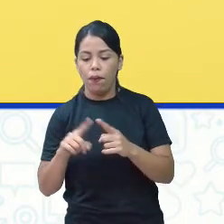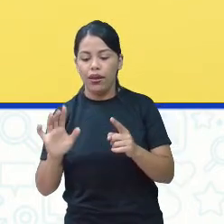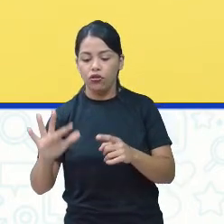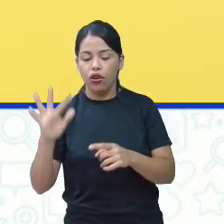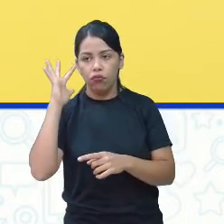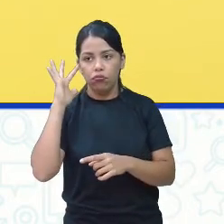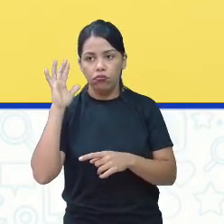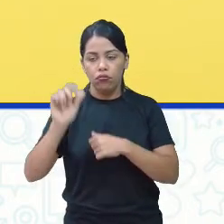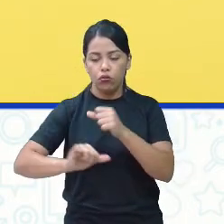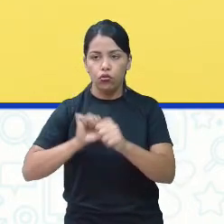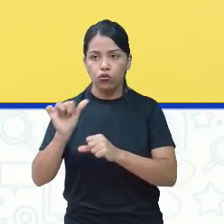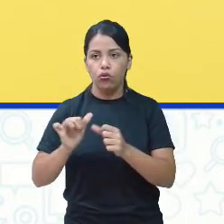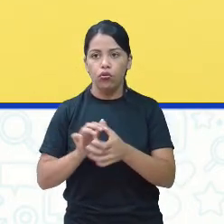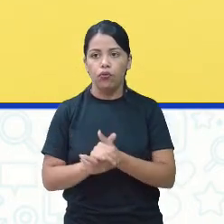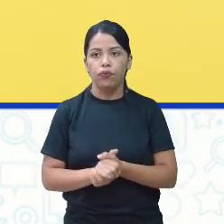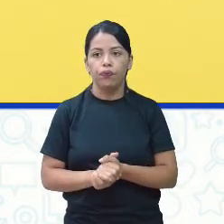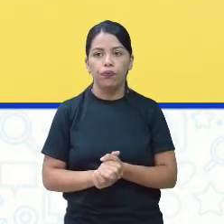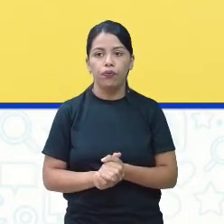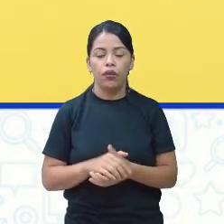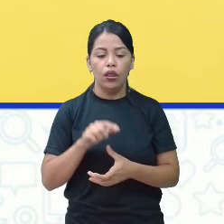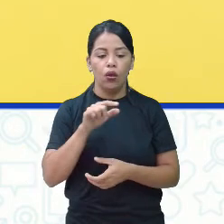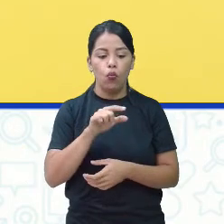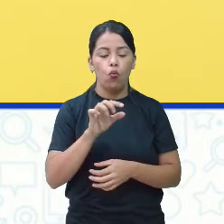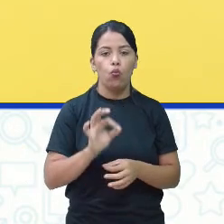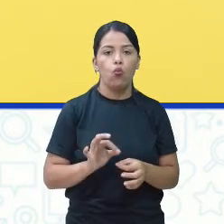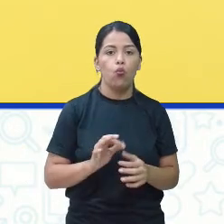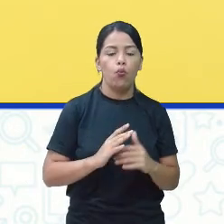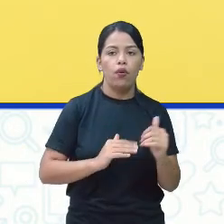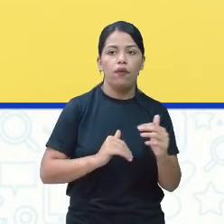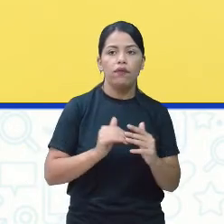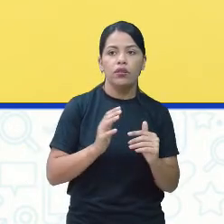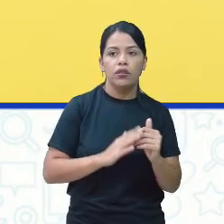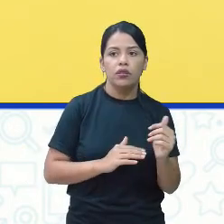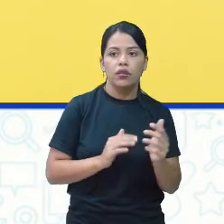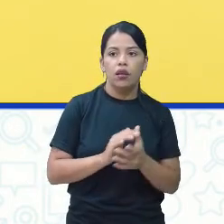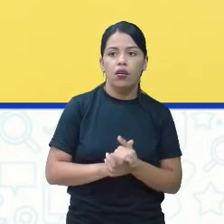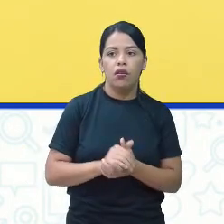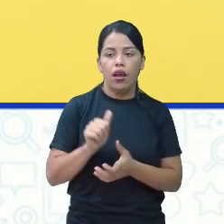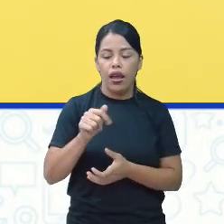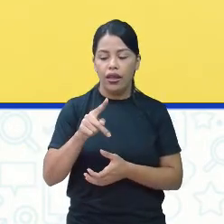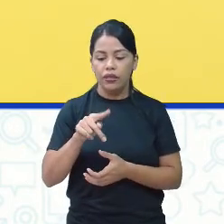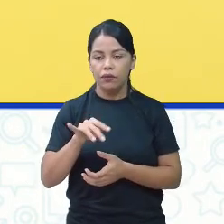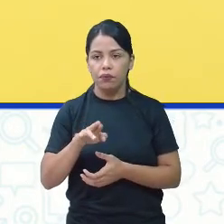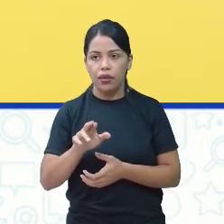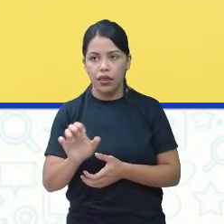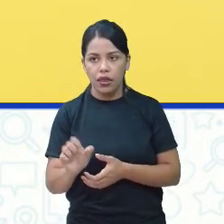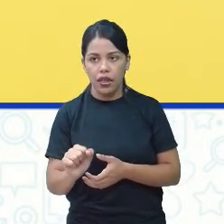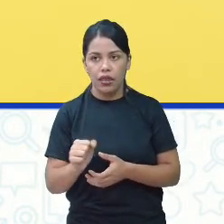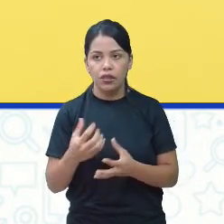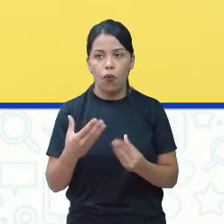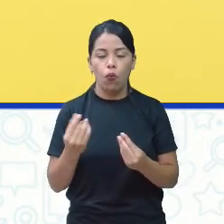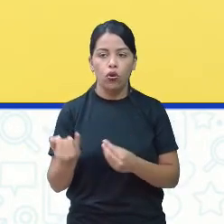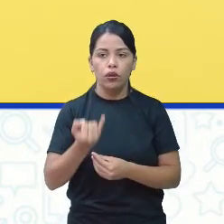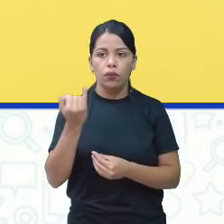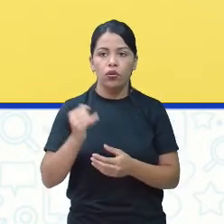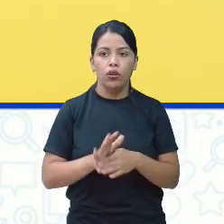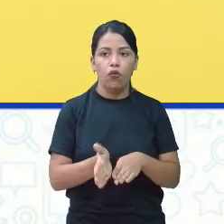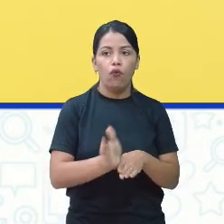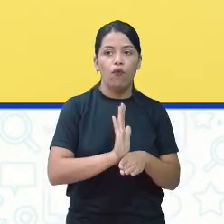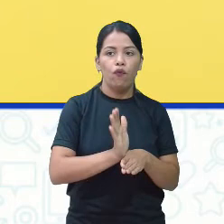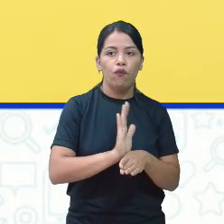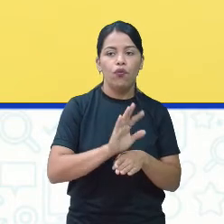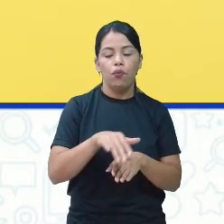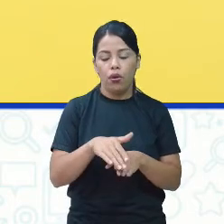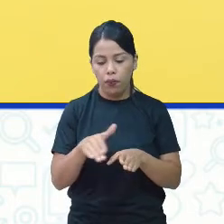cargo, pontilhado, aspiras é muito importante. O filme, pontilhado, gostou, foi premiado. E